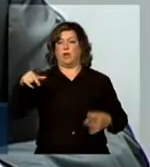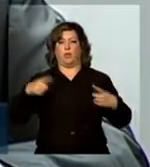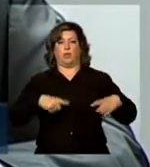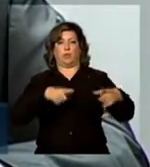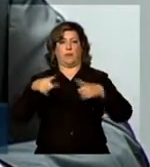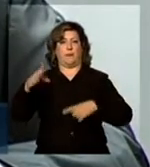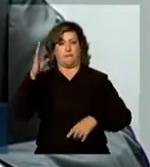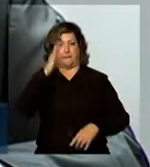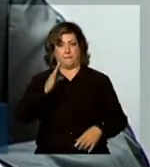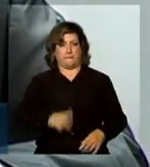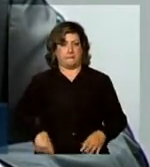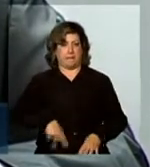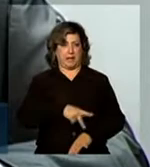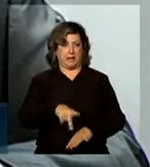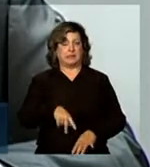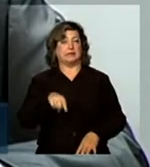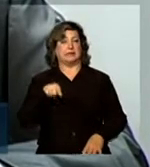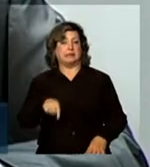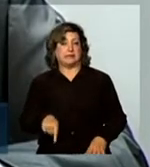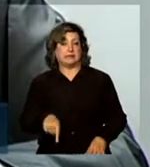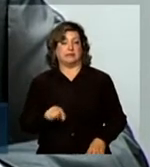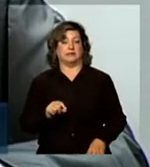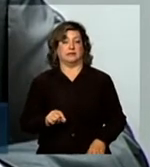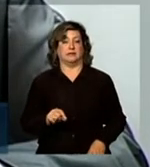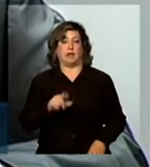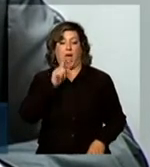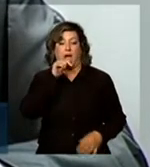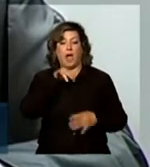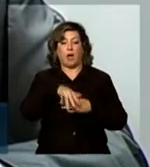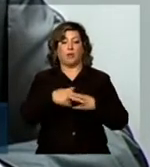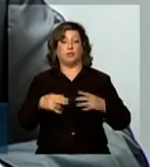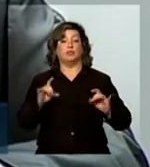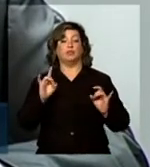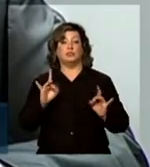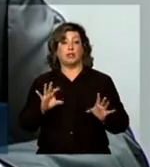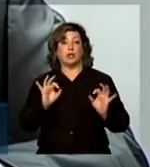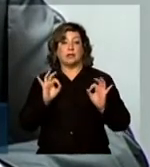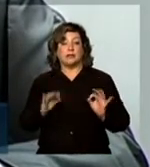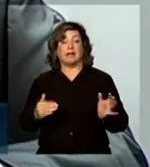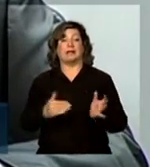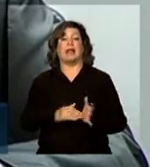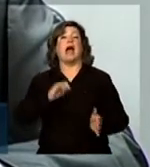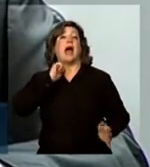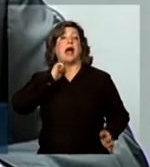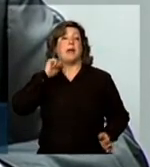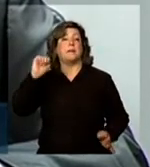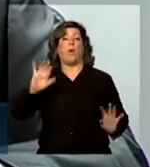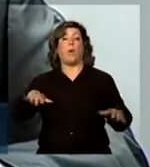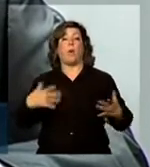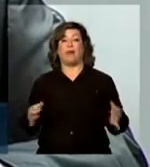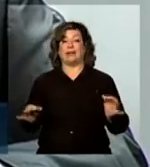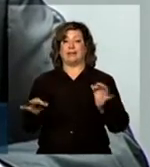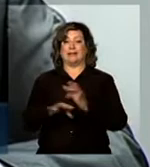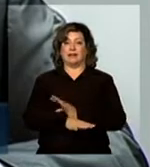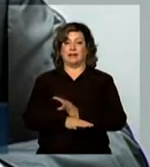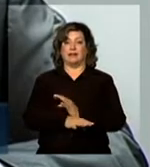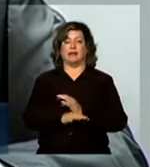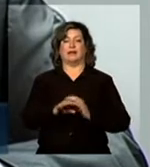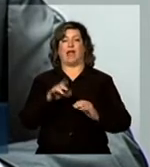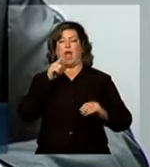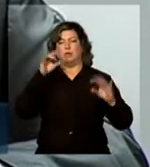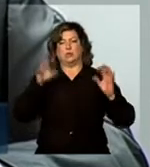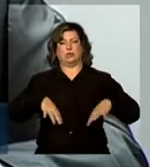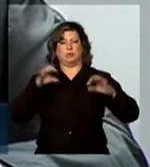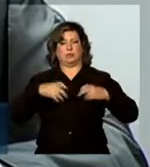o regime hidrológico ele só fica definido até abril, né? Que é quando termina a fase úmida.